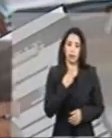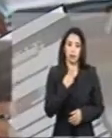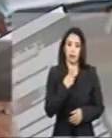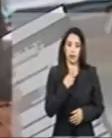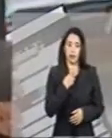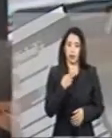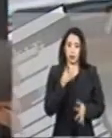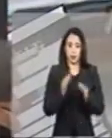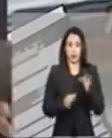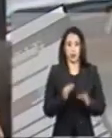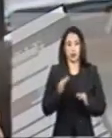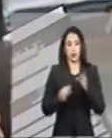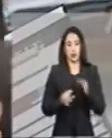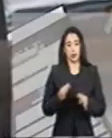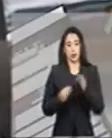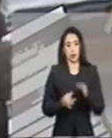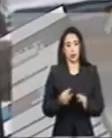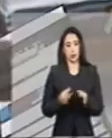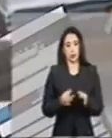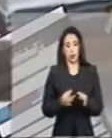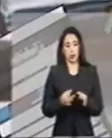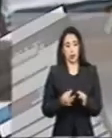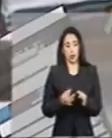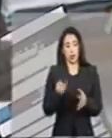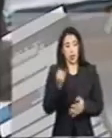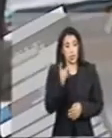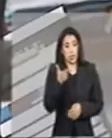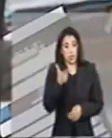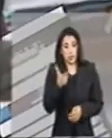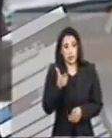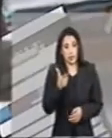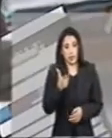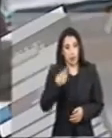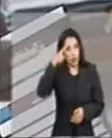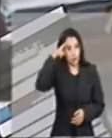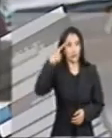juízo em nome alheio, se não há autorização normativa.